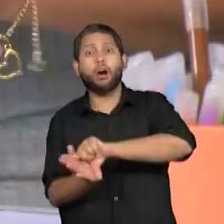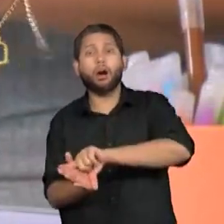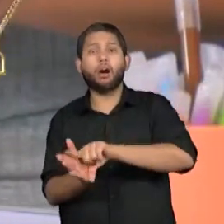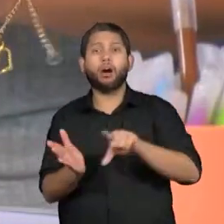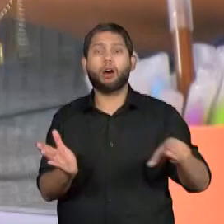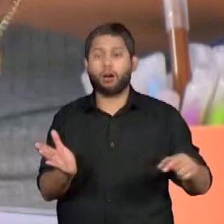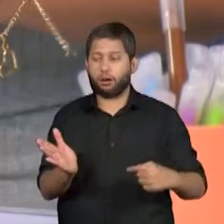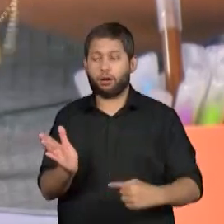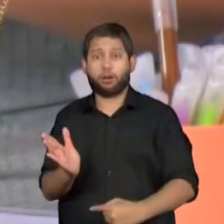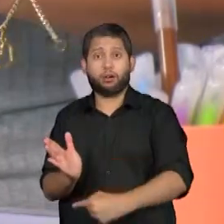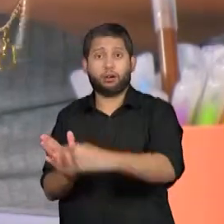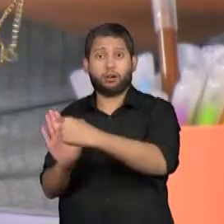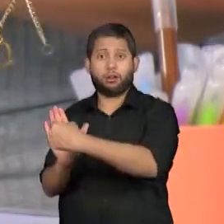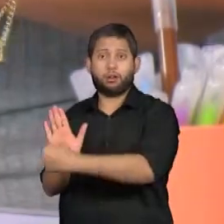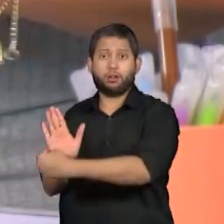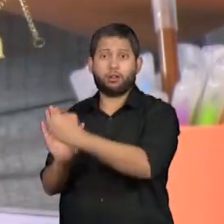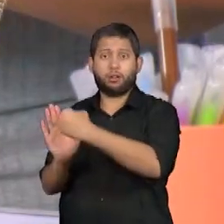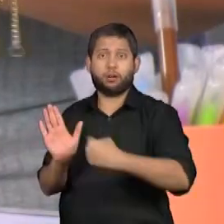Olha lá.